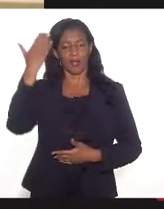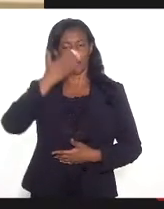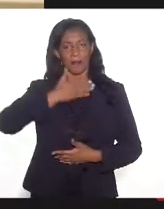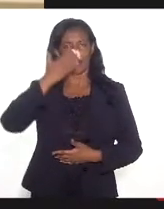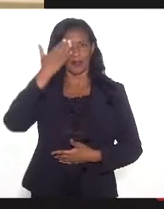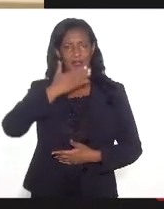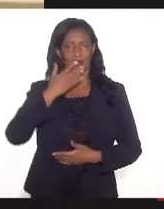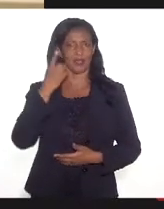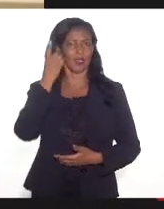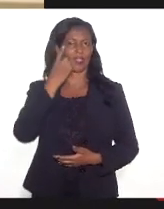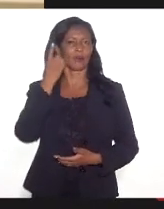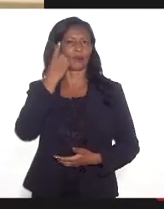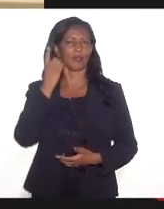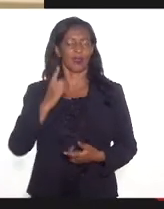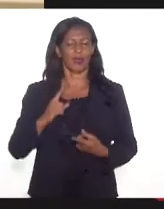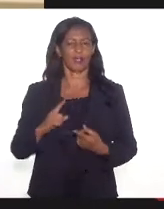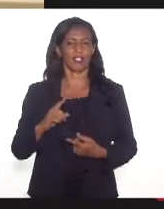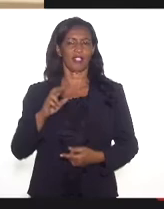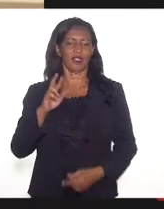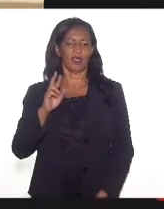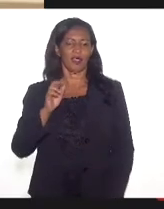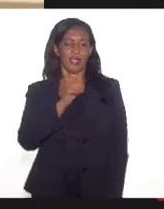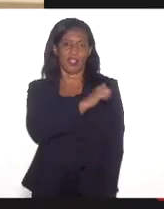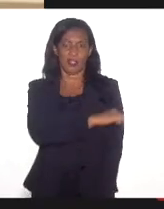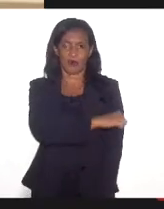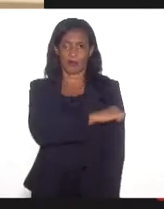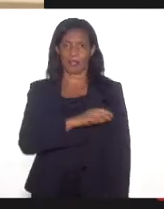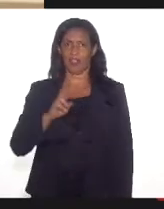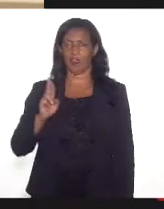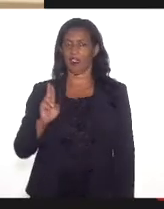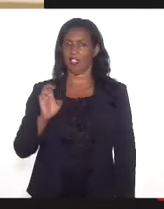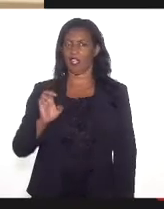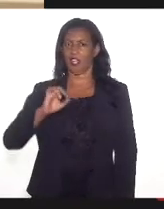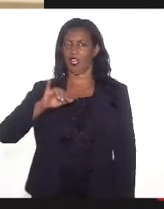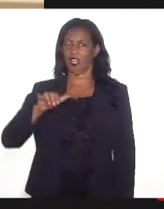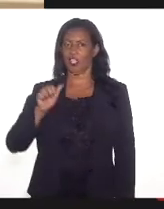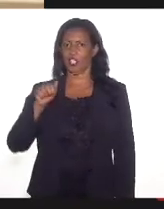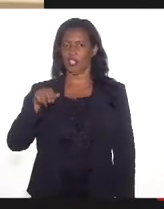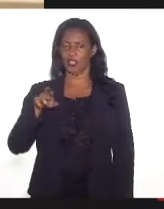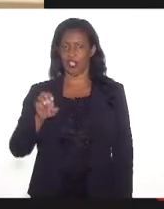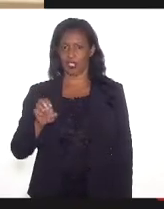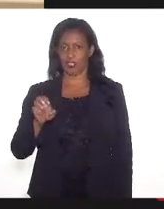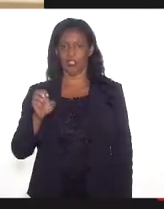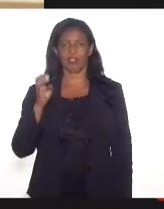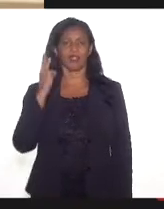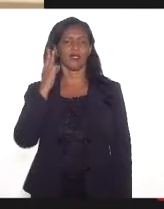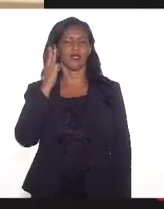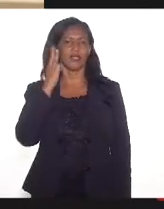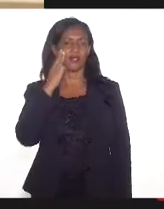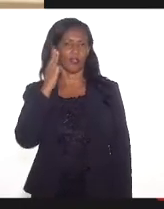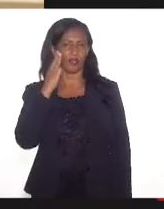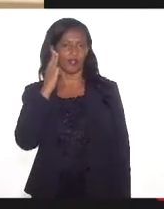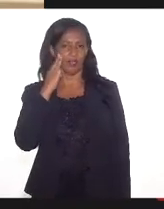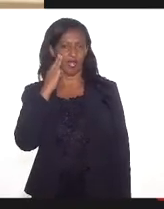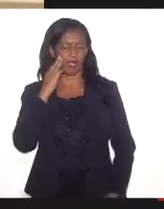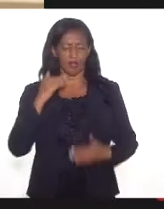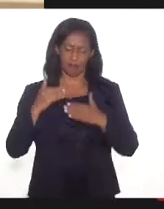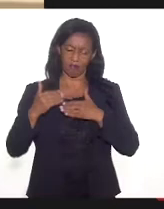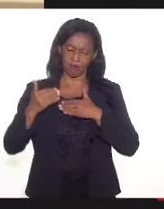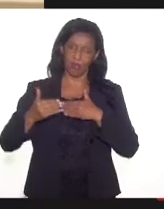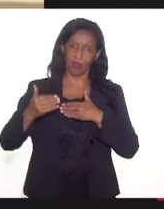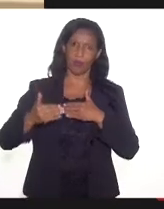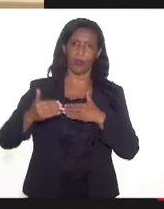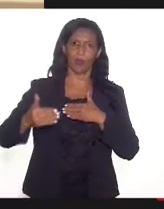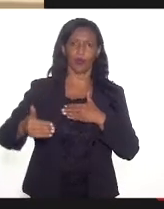dos senhores deputados, enfermeira Rejane e deputado Valdeque Carneiro. Ao longo da nossa